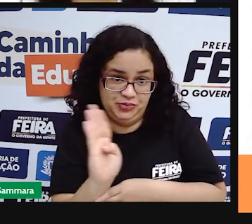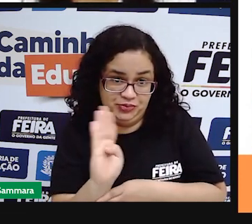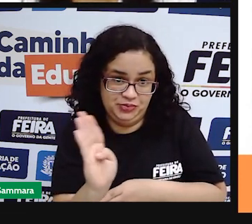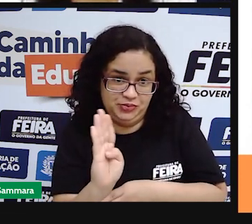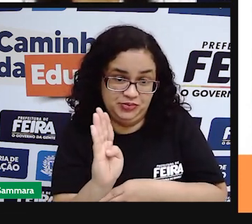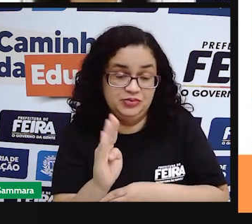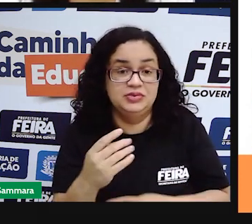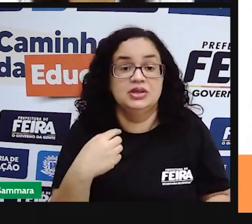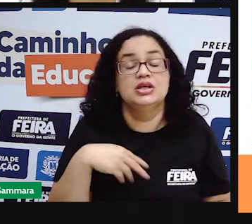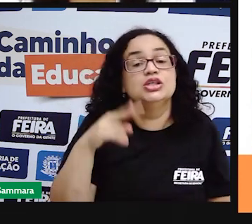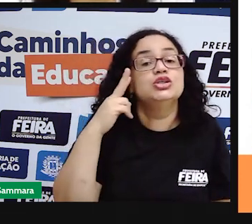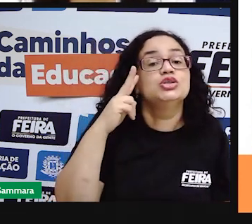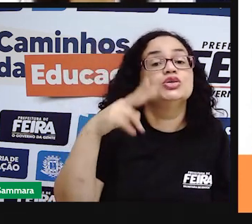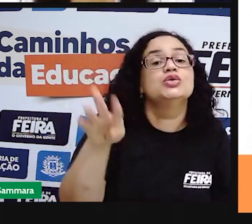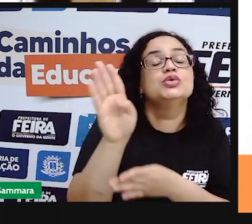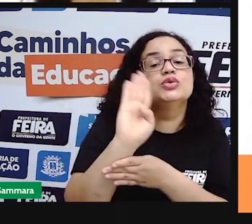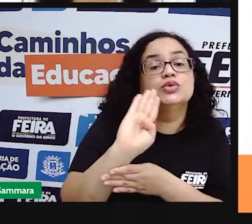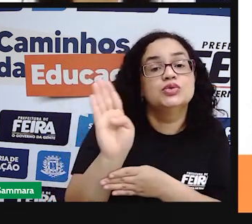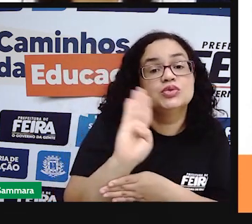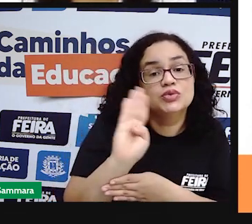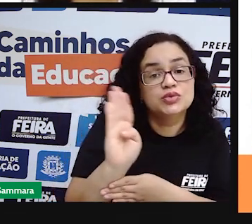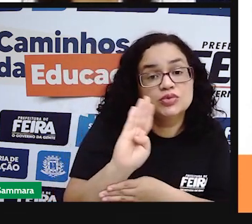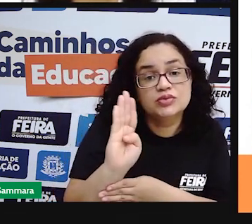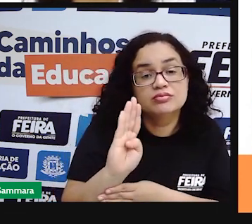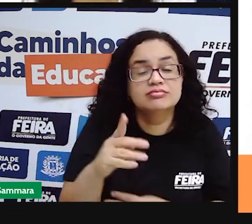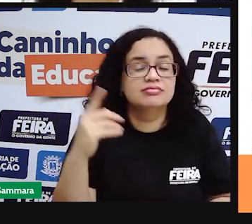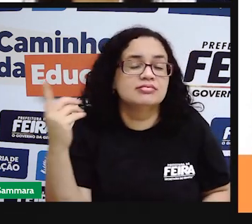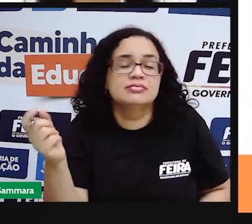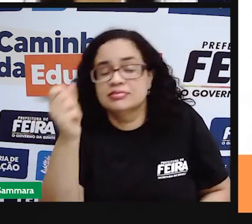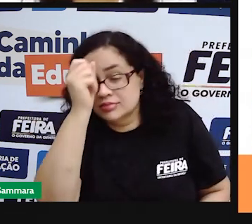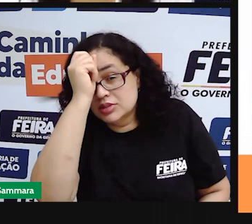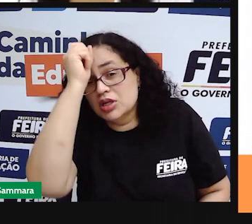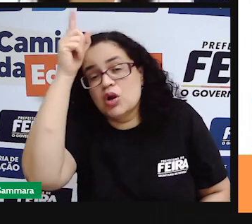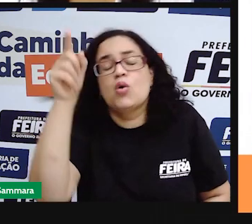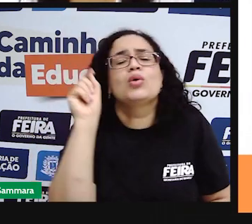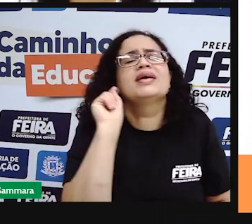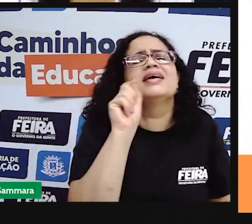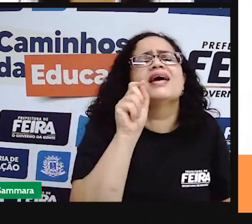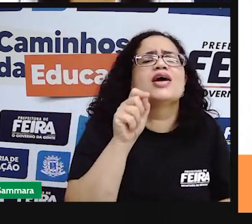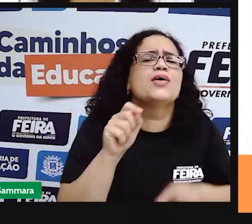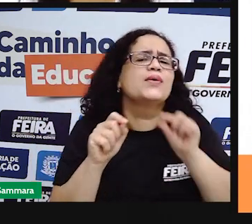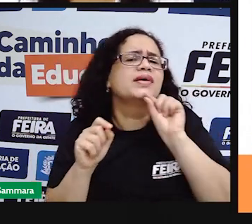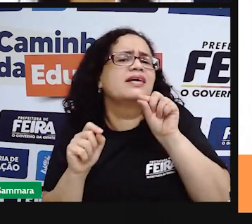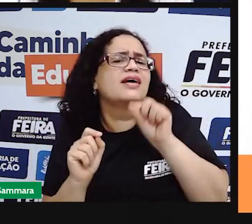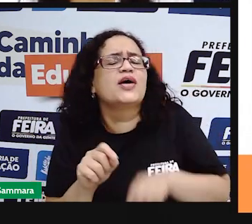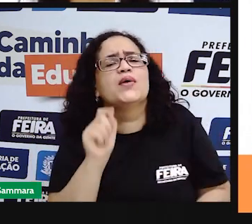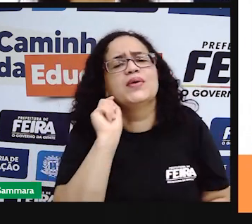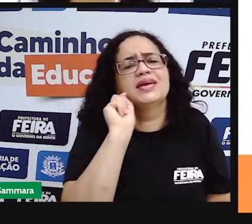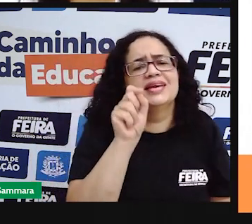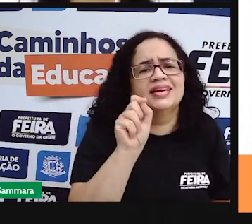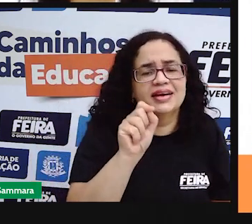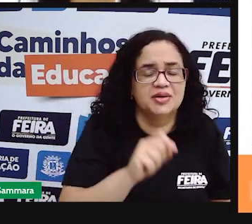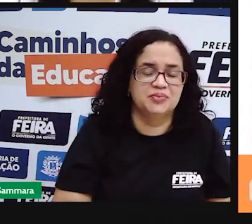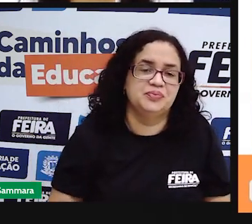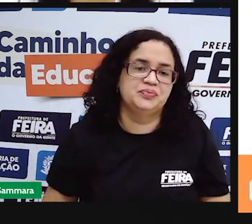De olho no vídeo, então, uma charadinha aí, ó, o que é, o que é. Vamos lá?